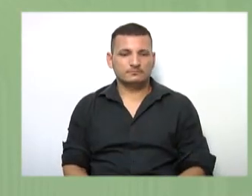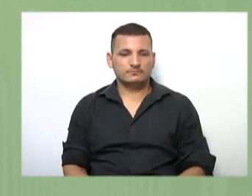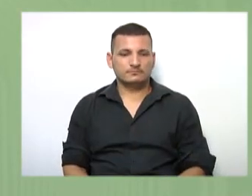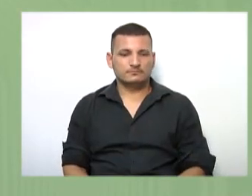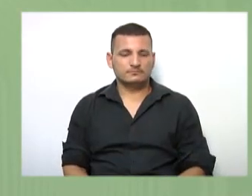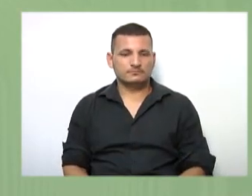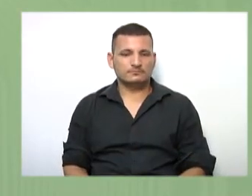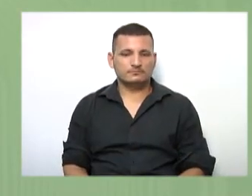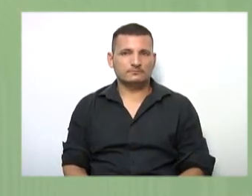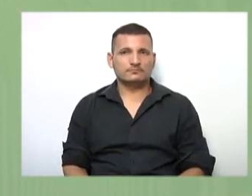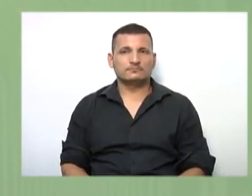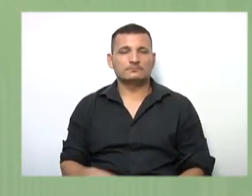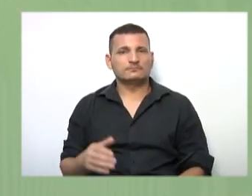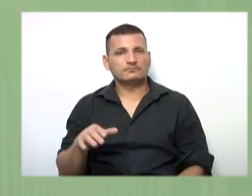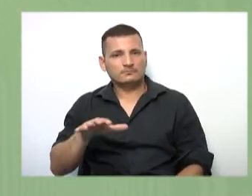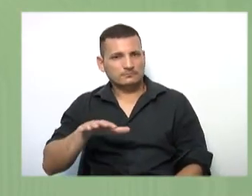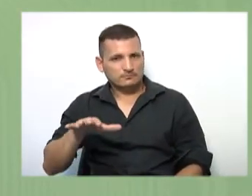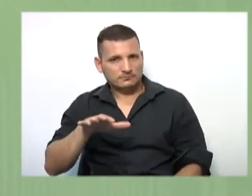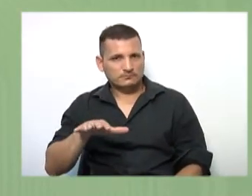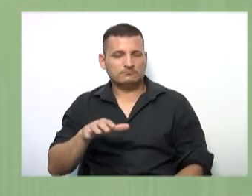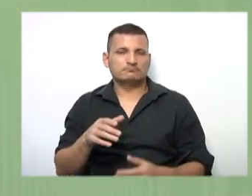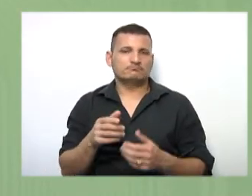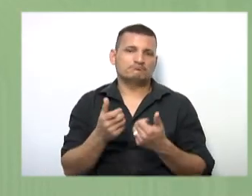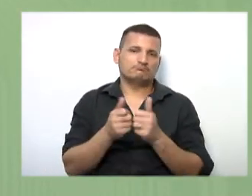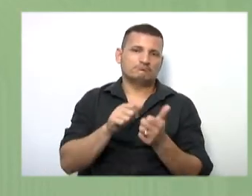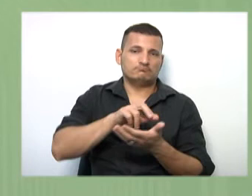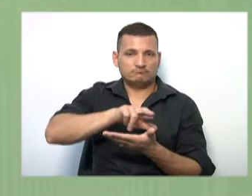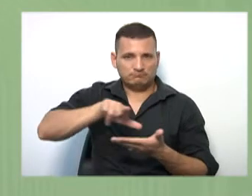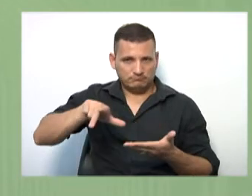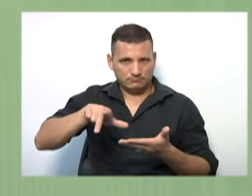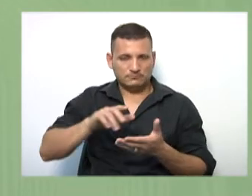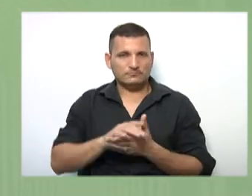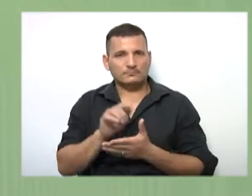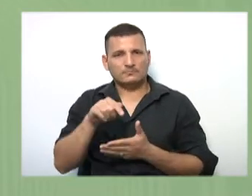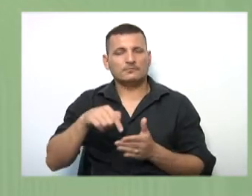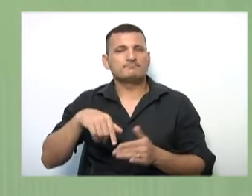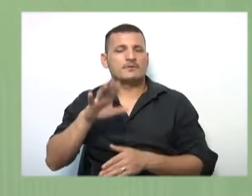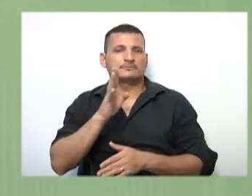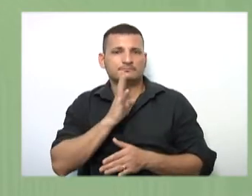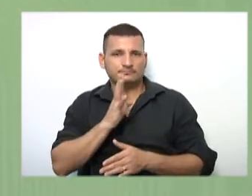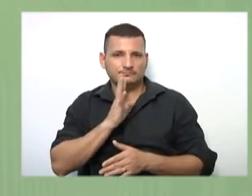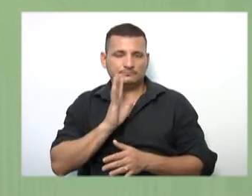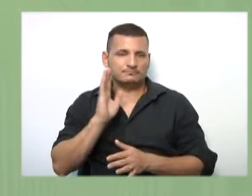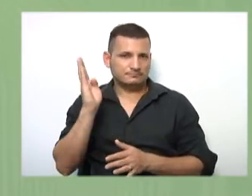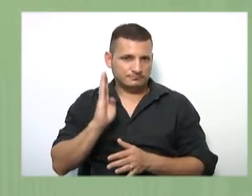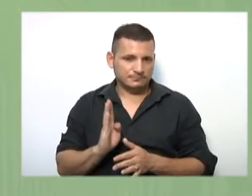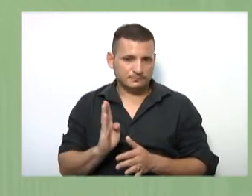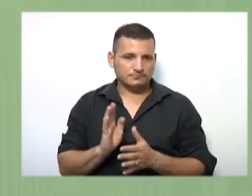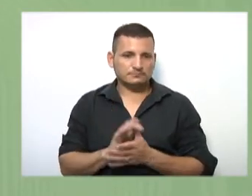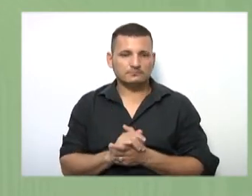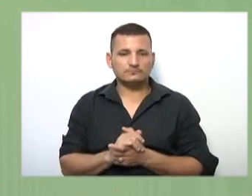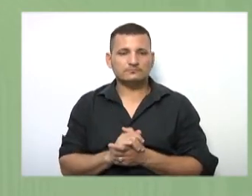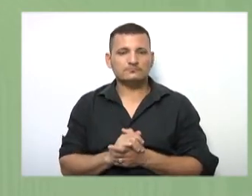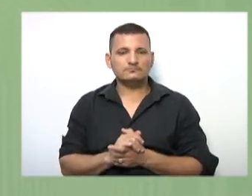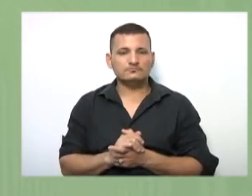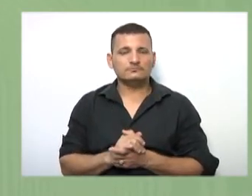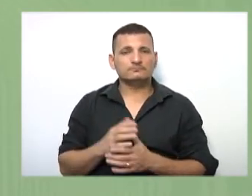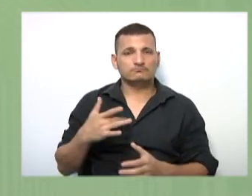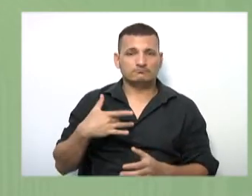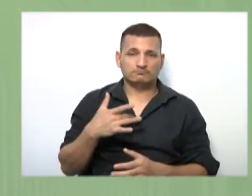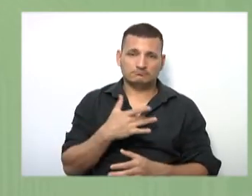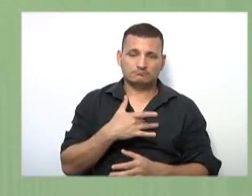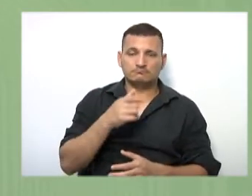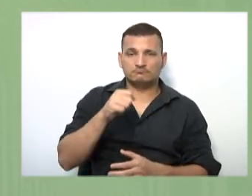Bem, o ramo transporte é um dos ramos mais populares do país. O ramo saúde, sim, tem